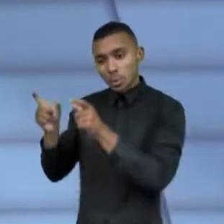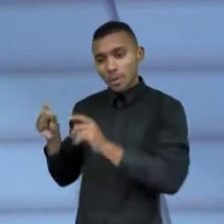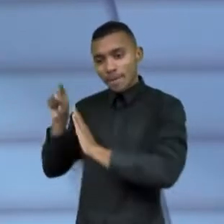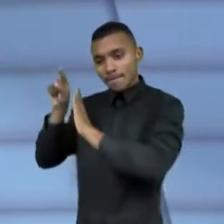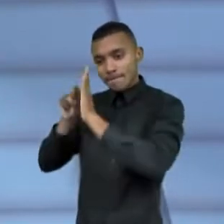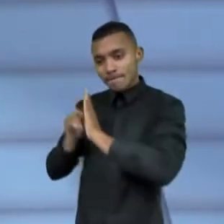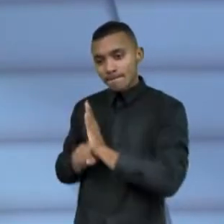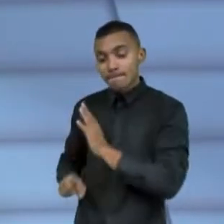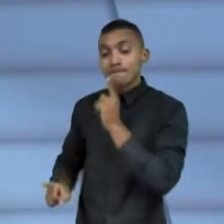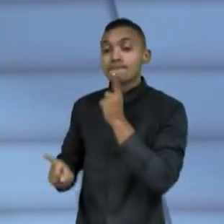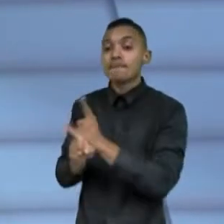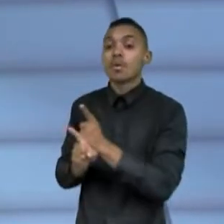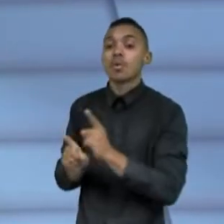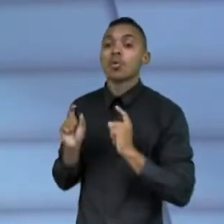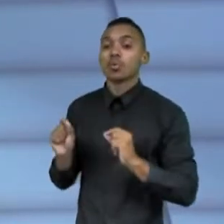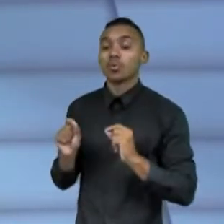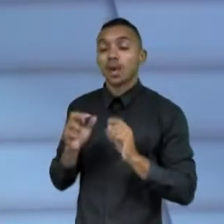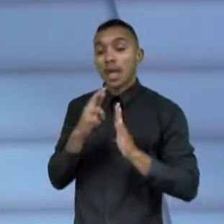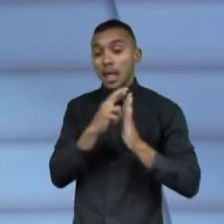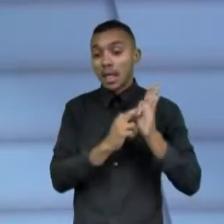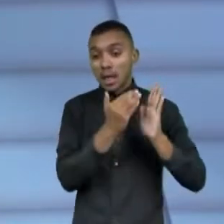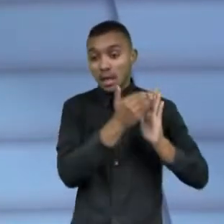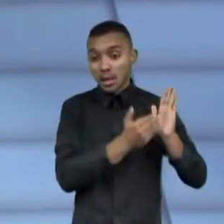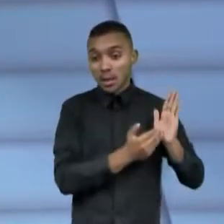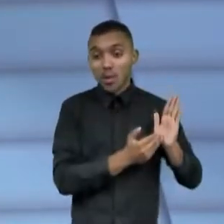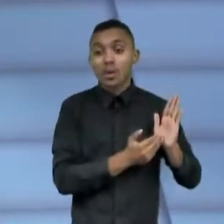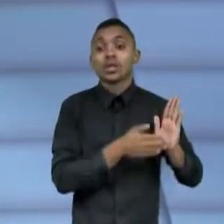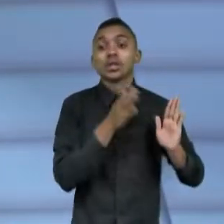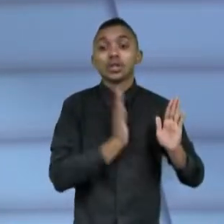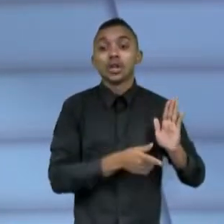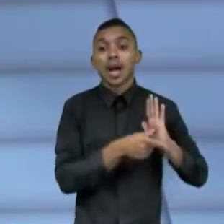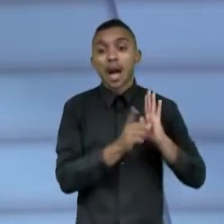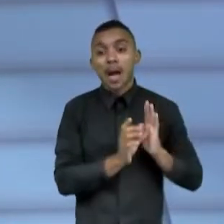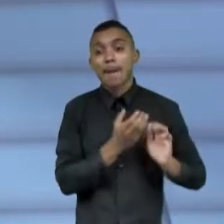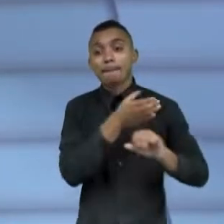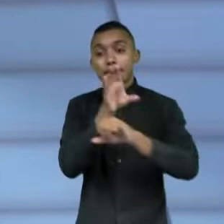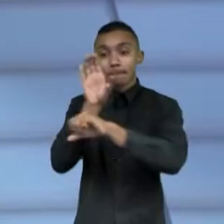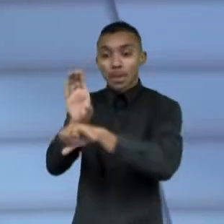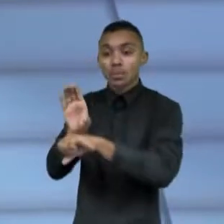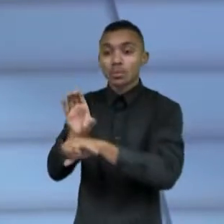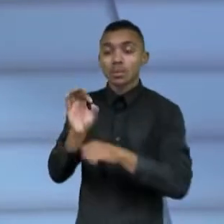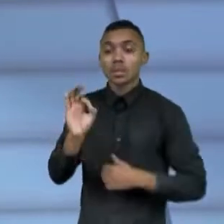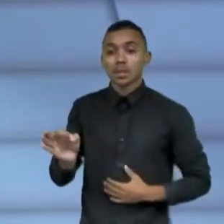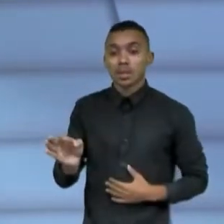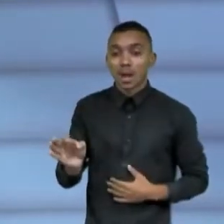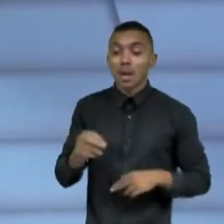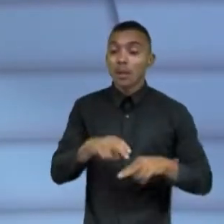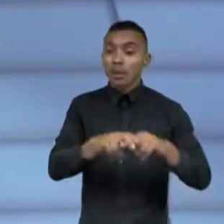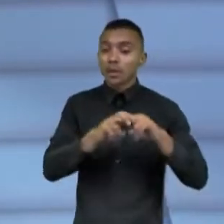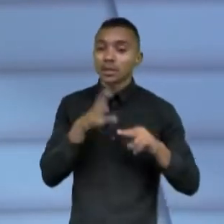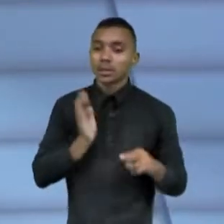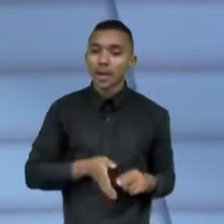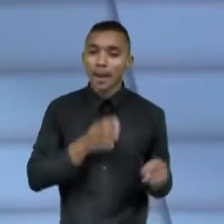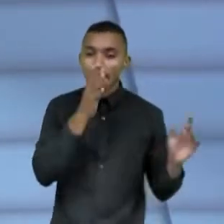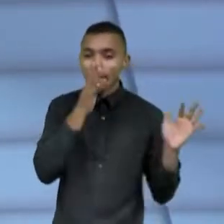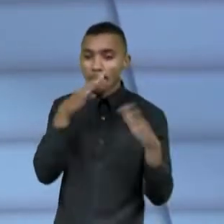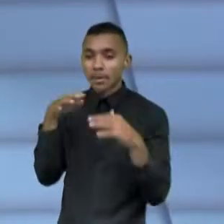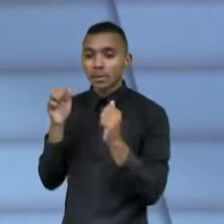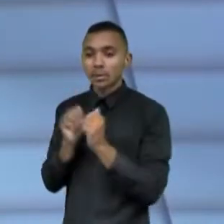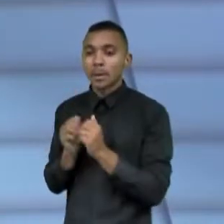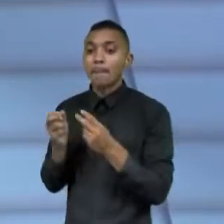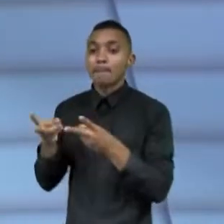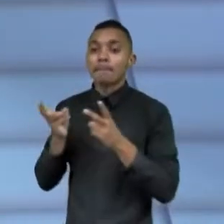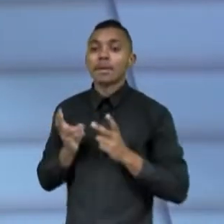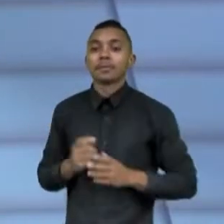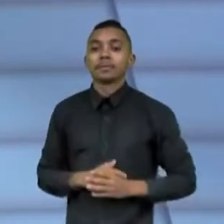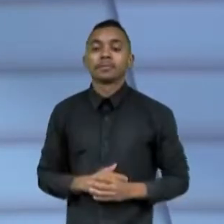constataram, o relatório também já foi publicado, e nós acompanhamos junto com a comissão essa pauta, por exemplo.